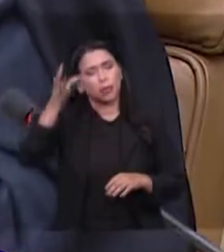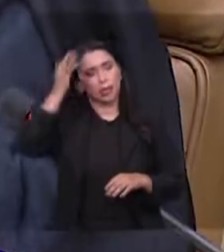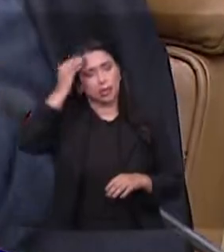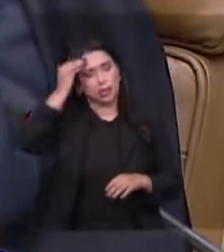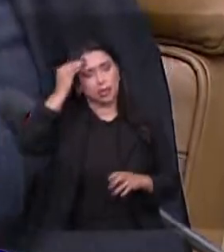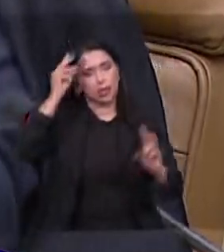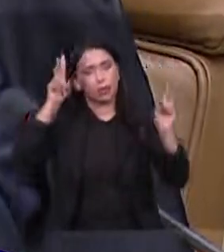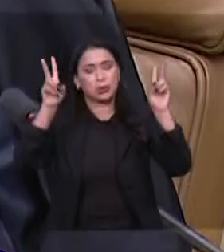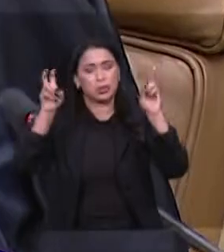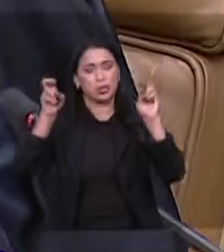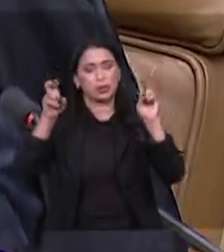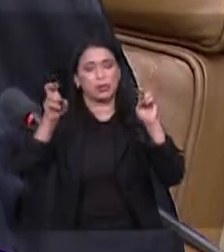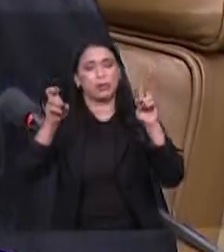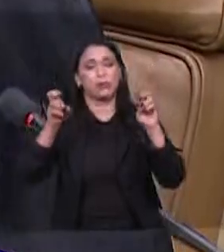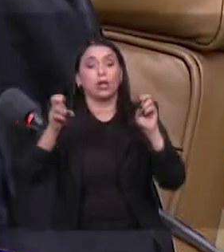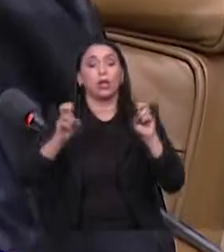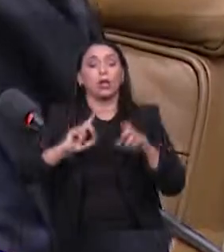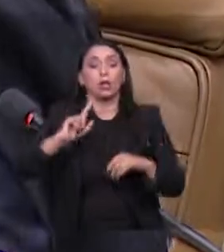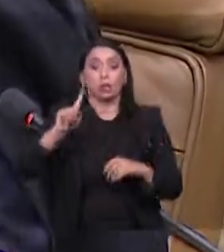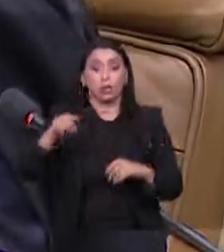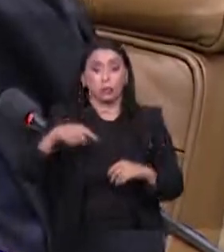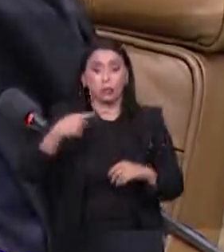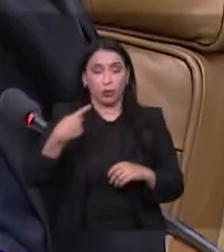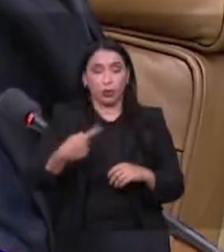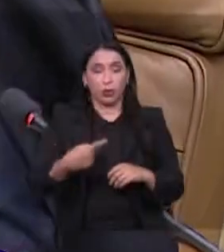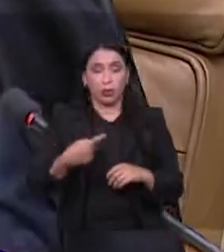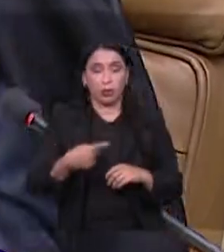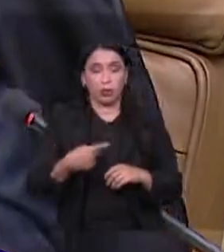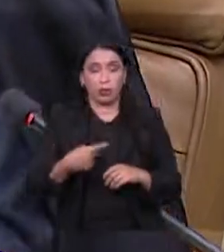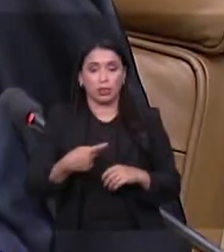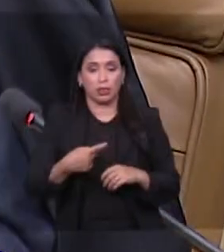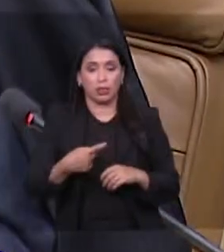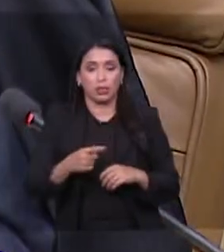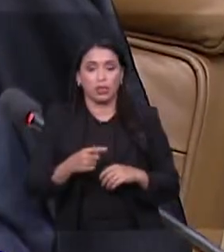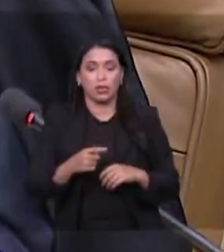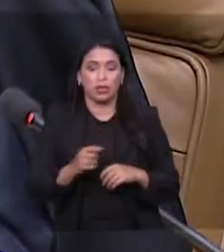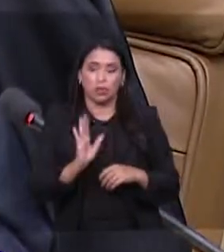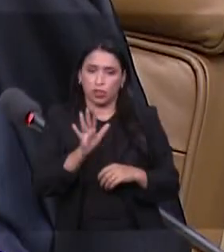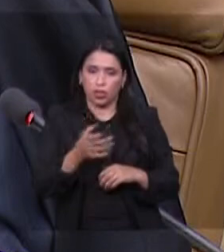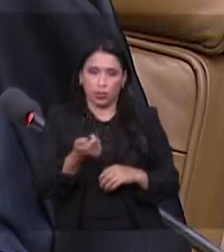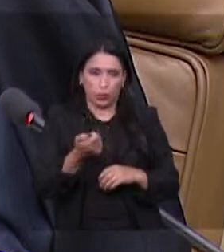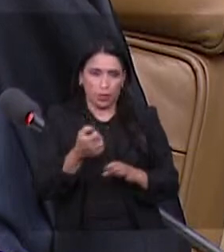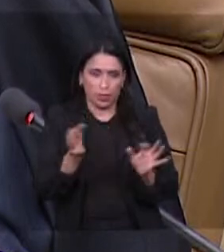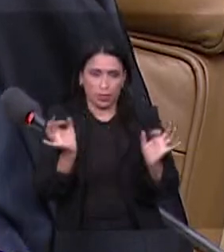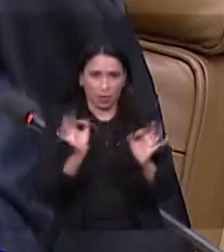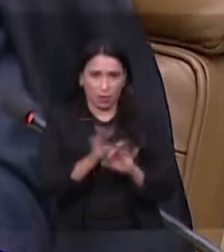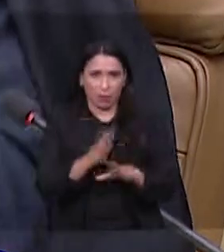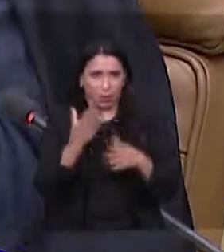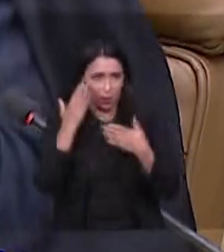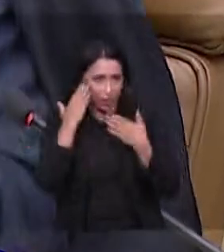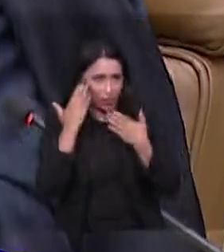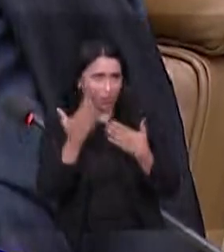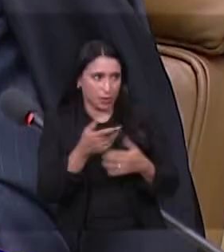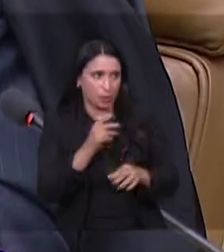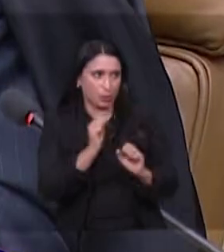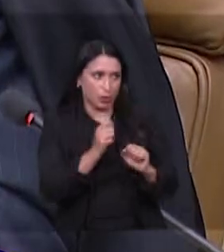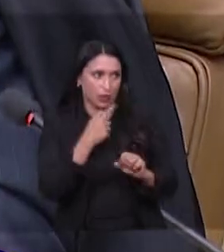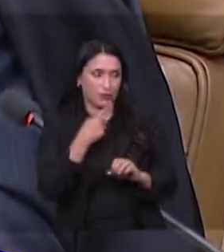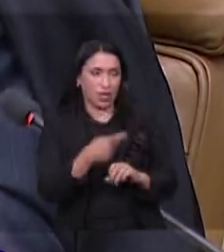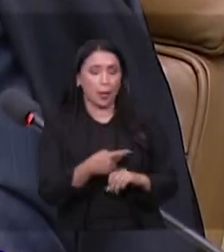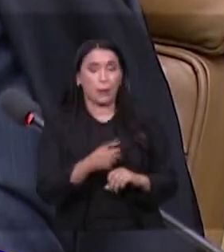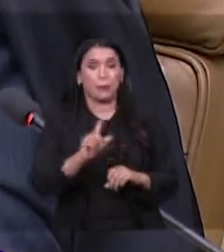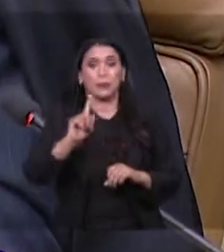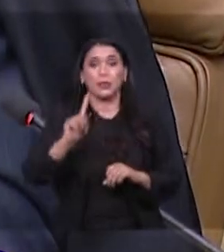desse tema. Vencida essa parte, e com isso eu concluo meu parte, pelo que desde logo agradeço ao ministro Fux, vencida